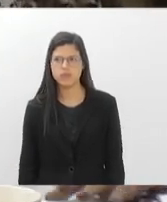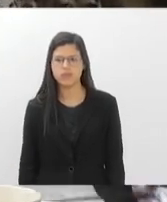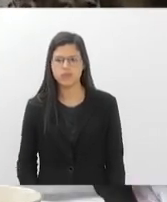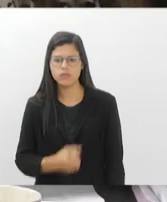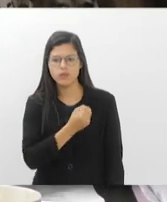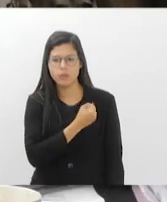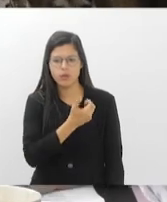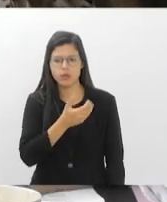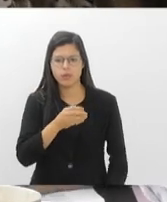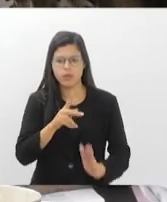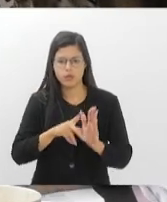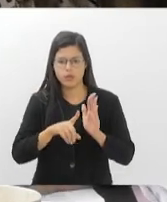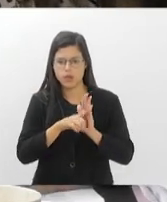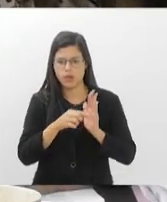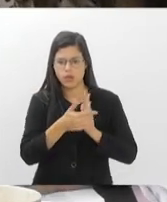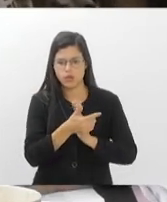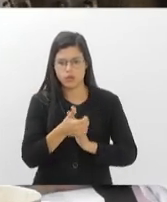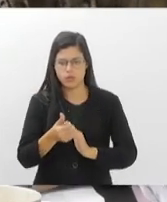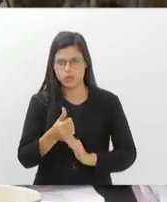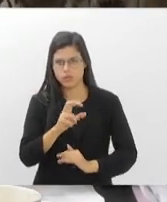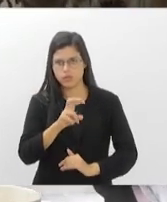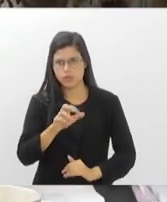Item 10 da pauta, projeto de lei número